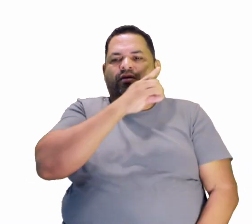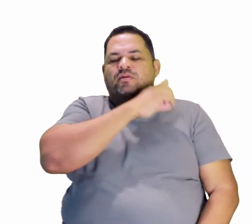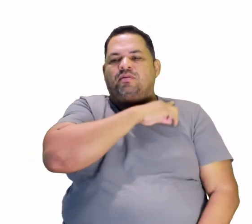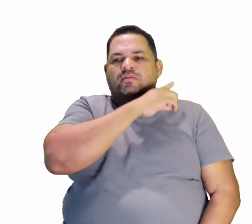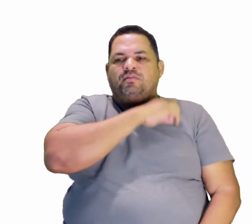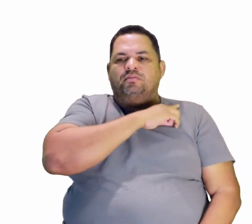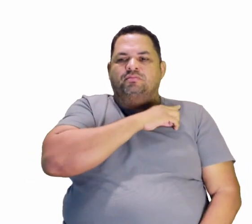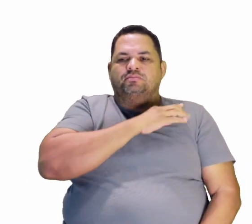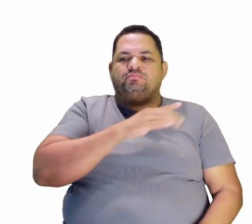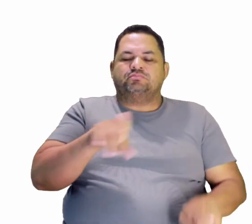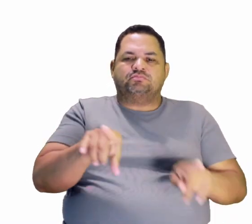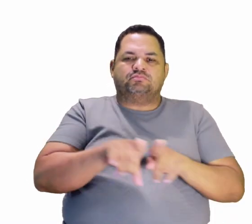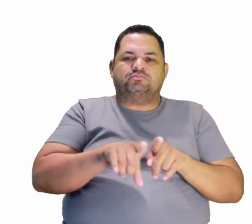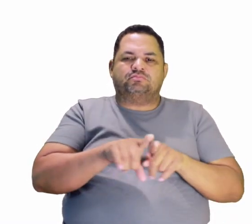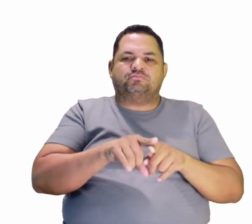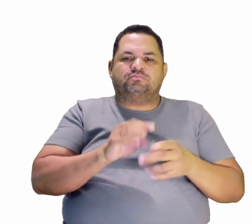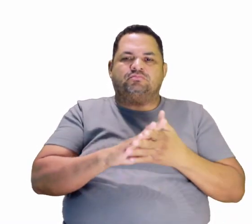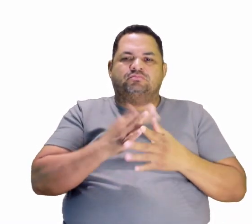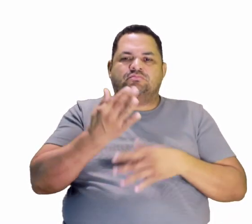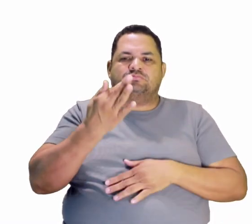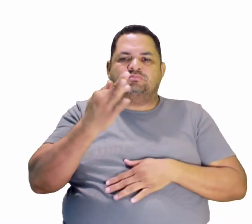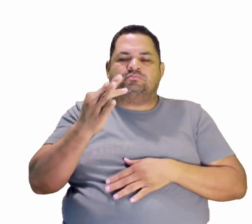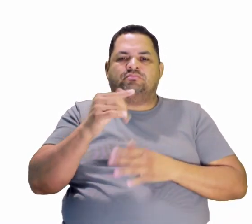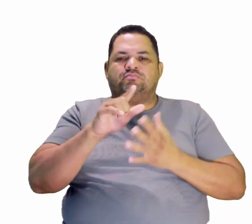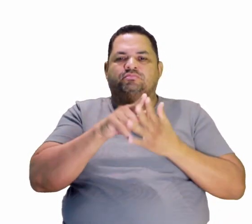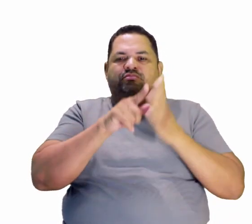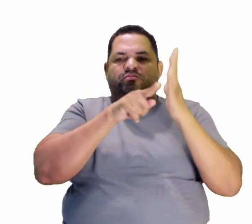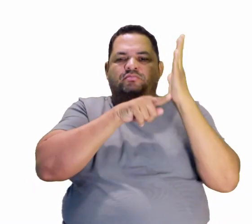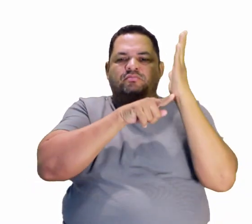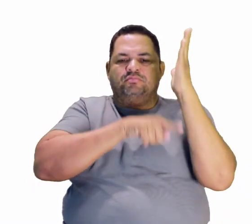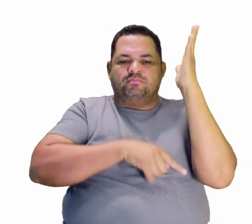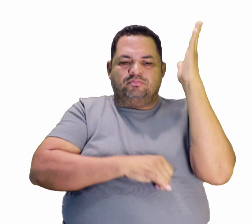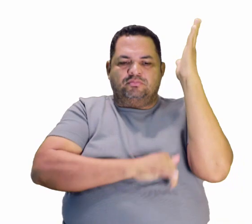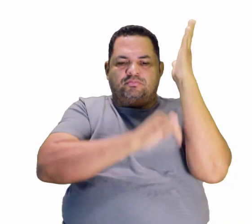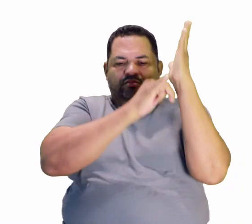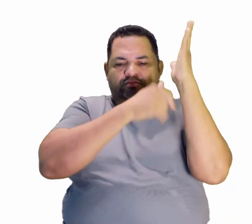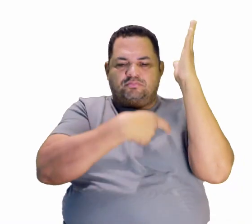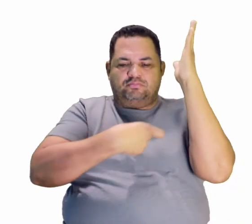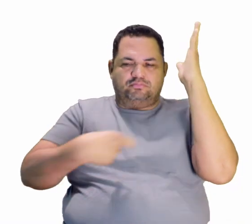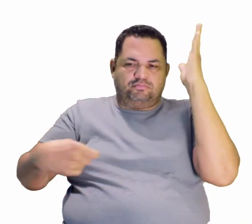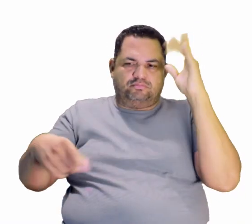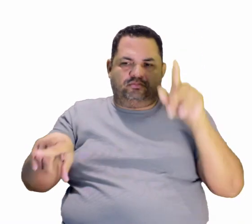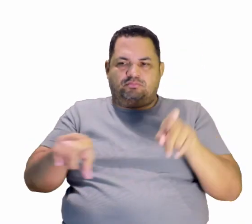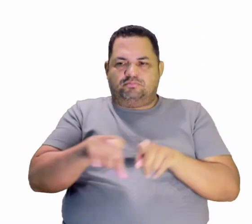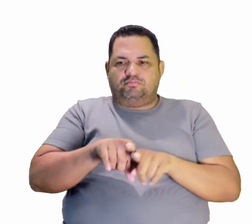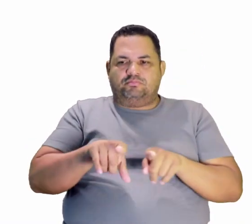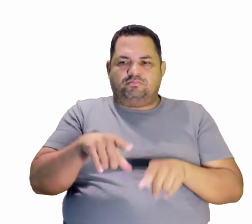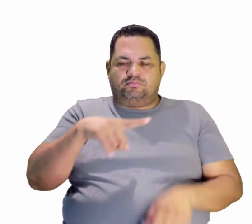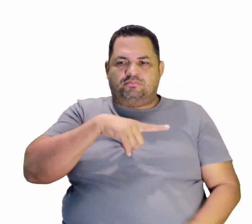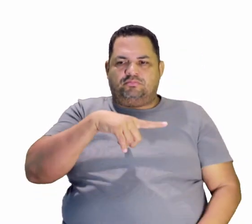vocês estudam as funções, a função de segundo grau, ela tem isso aí. Ok?